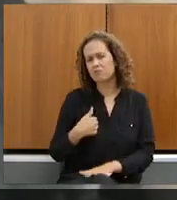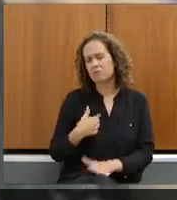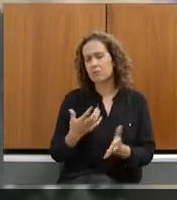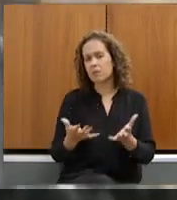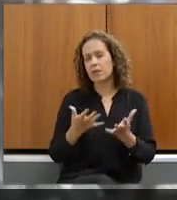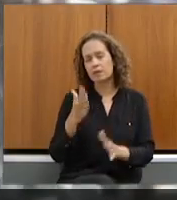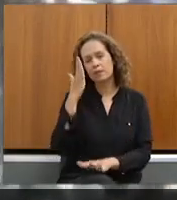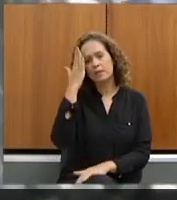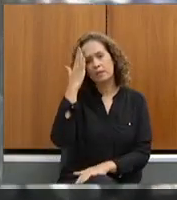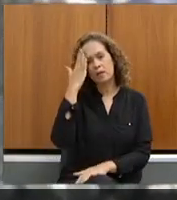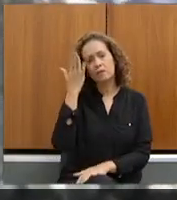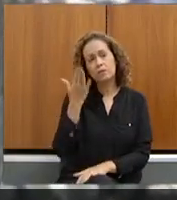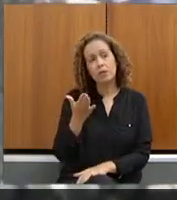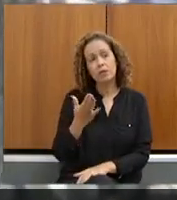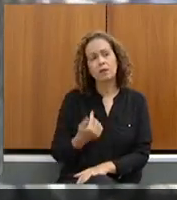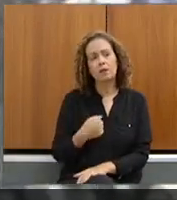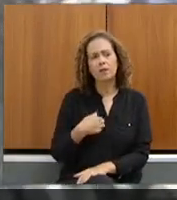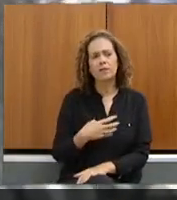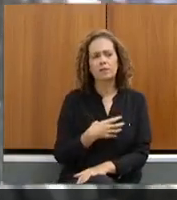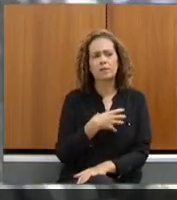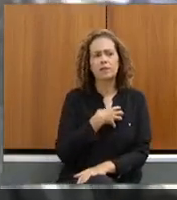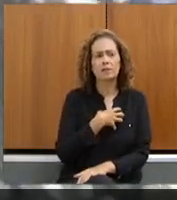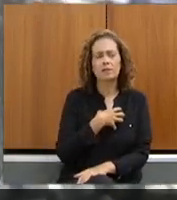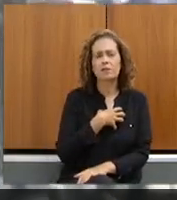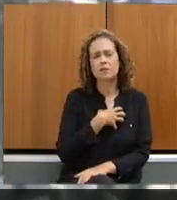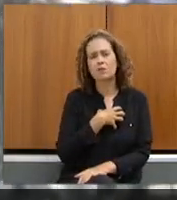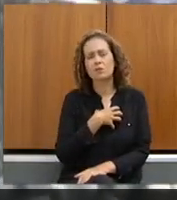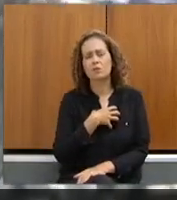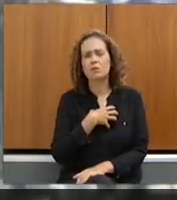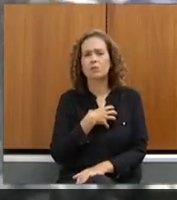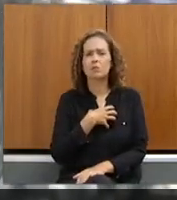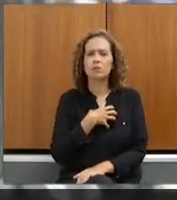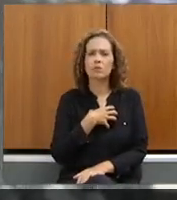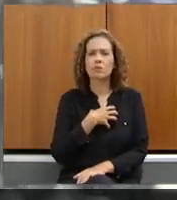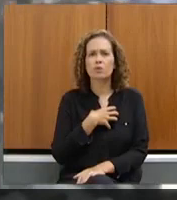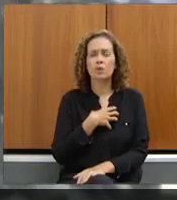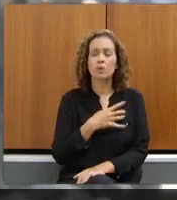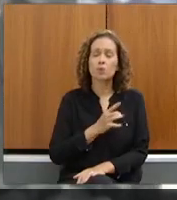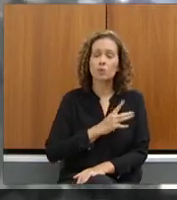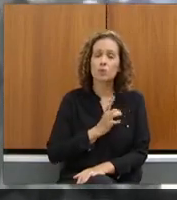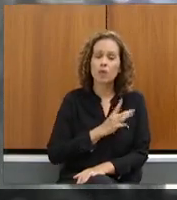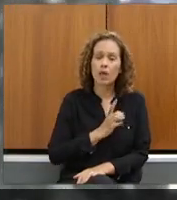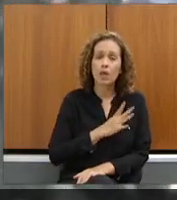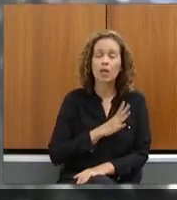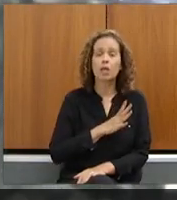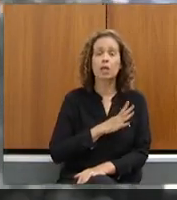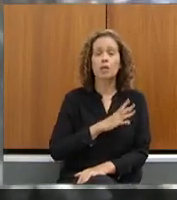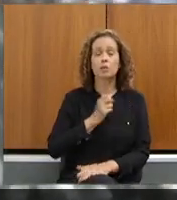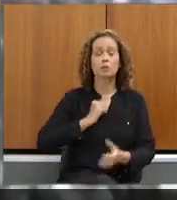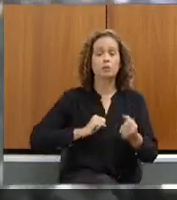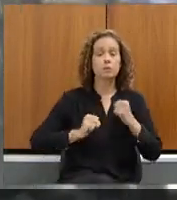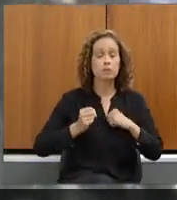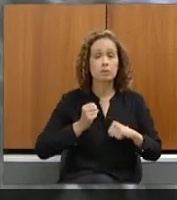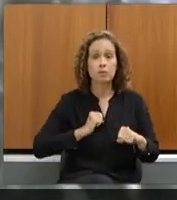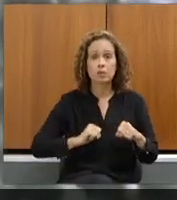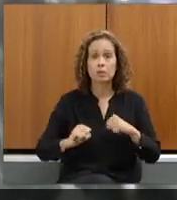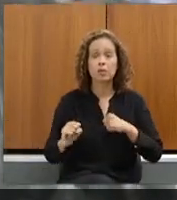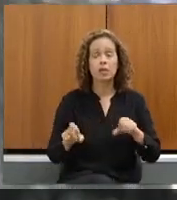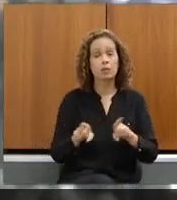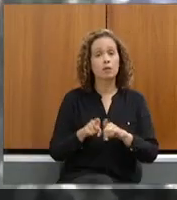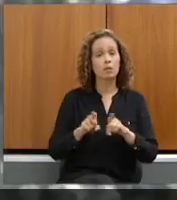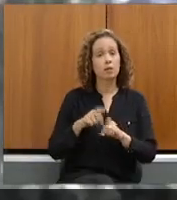aqui o quanto eu me sinto é o medo ansiosa no